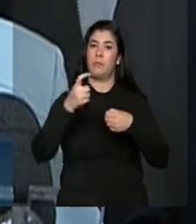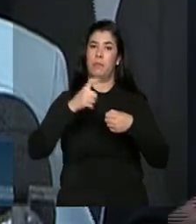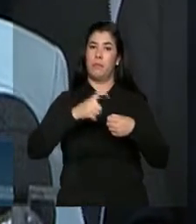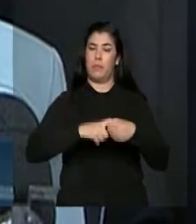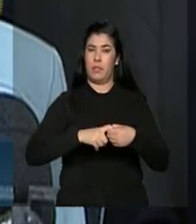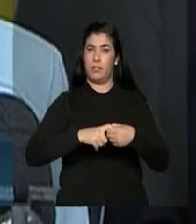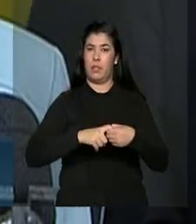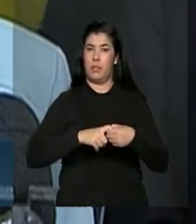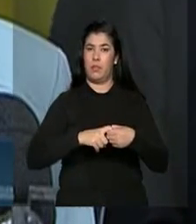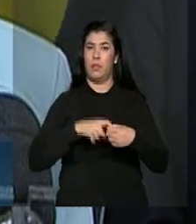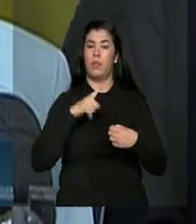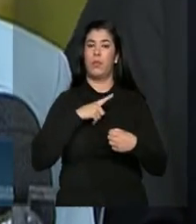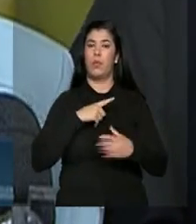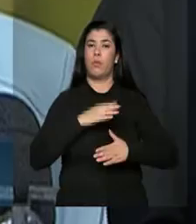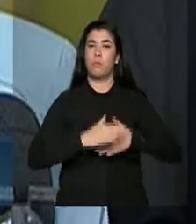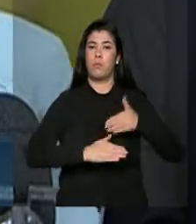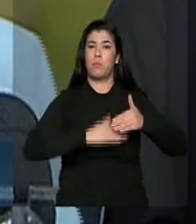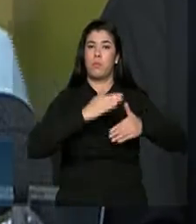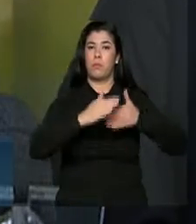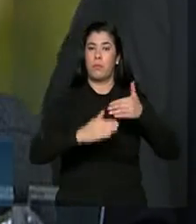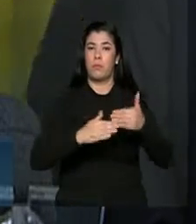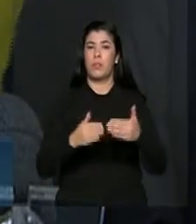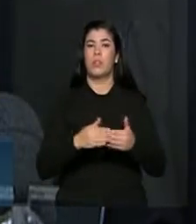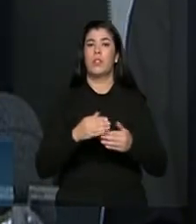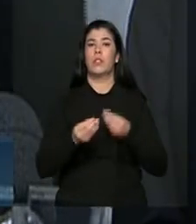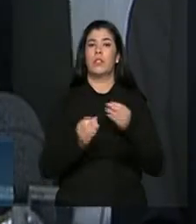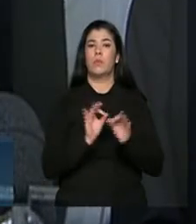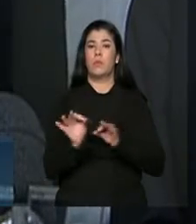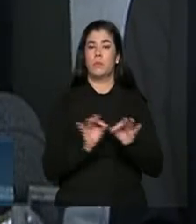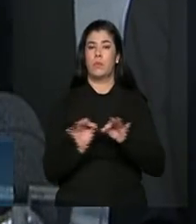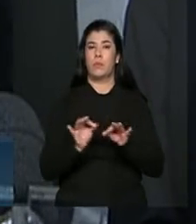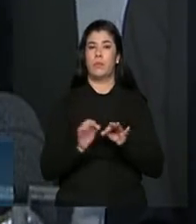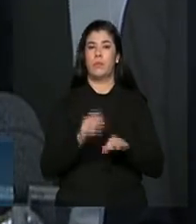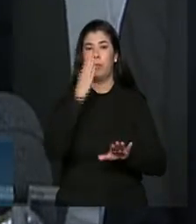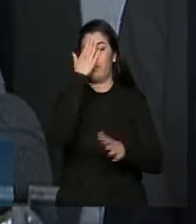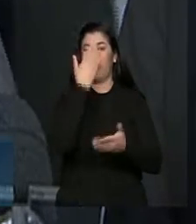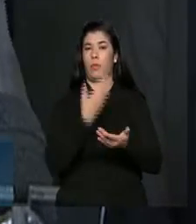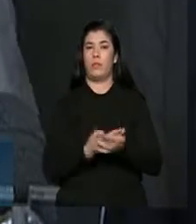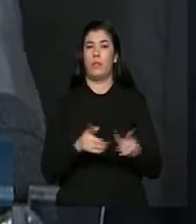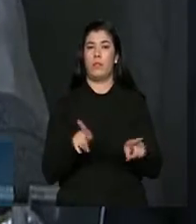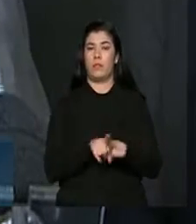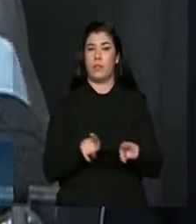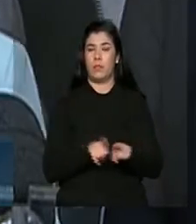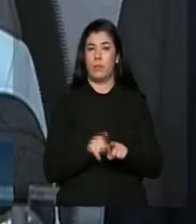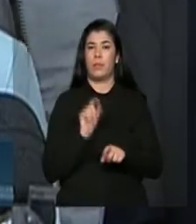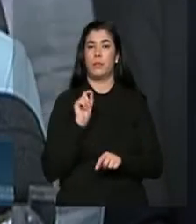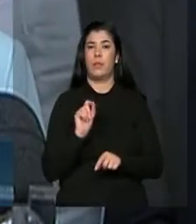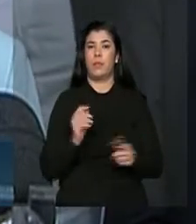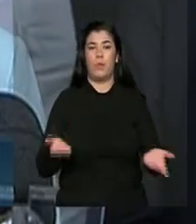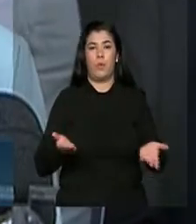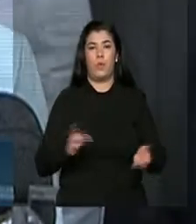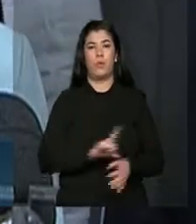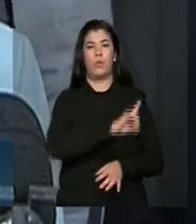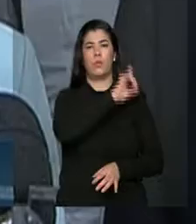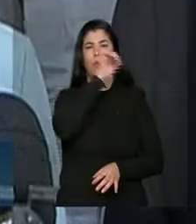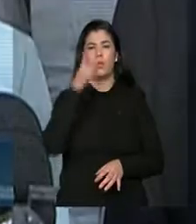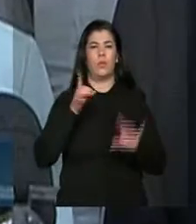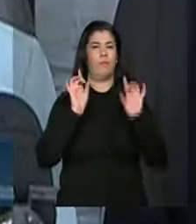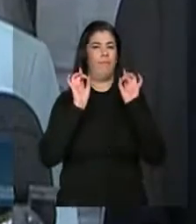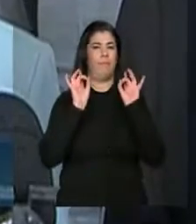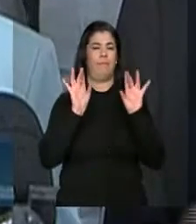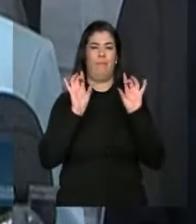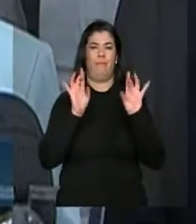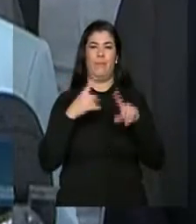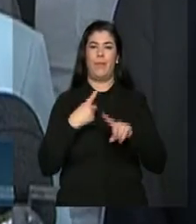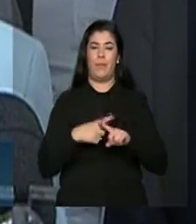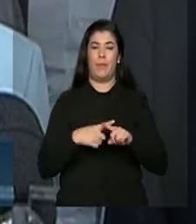que lideram esse processo. E eu acredito também que hoje foi um dia especial, porque